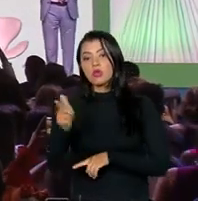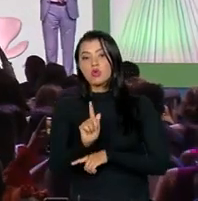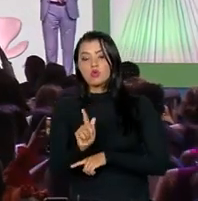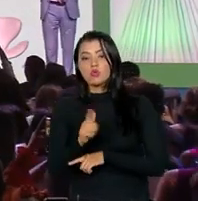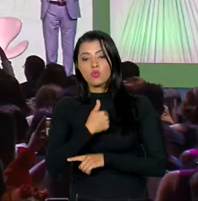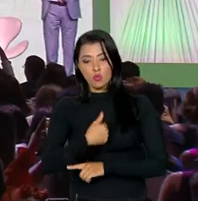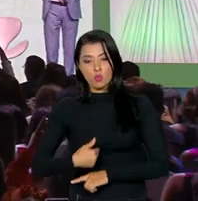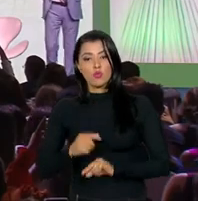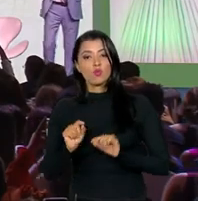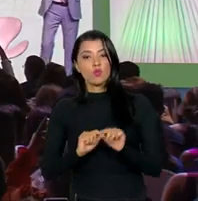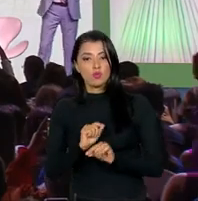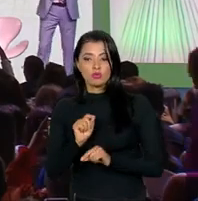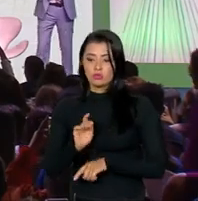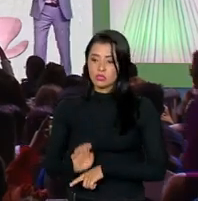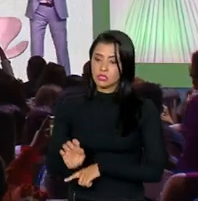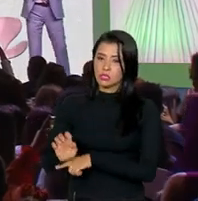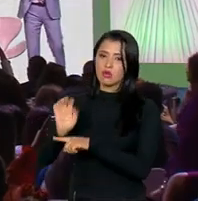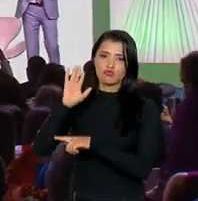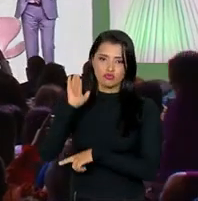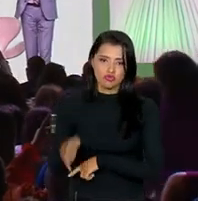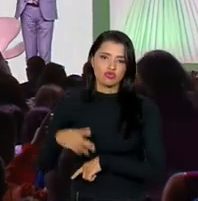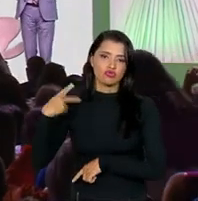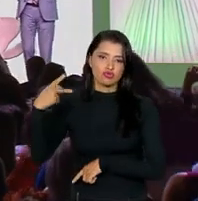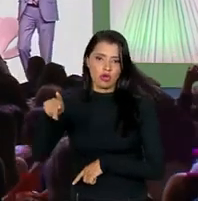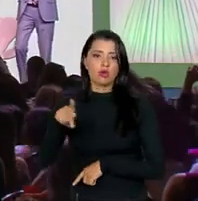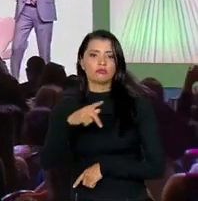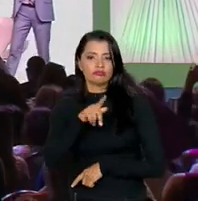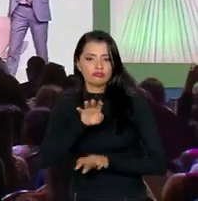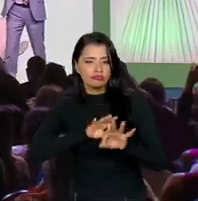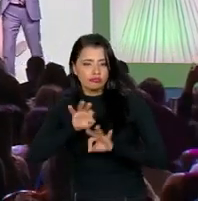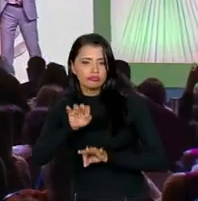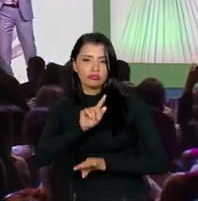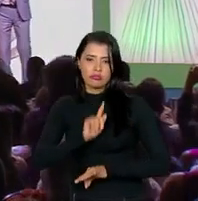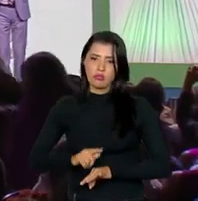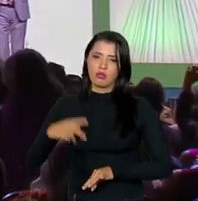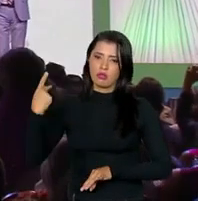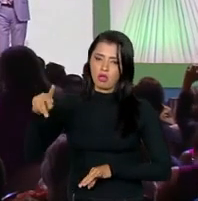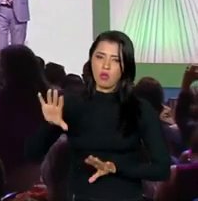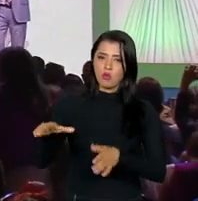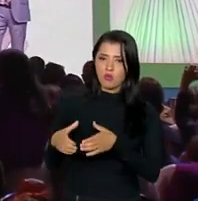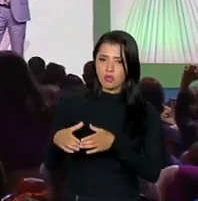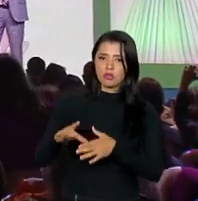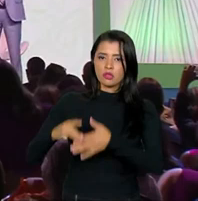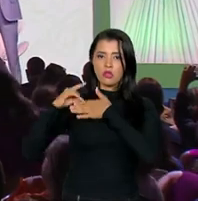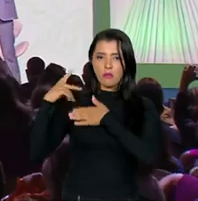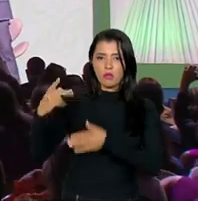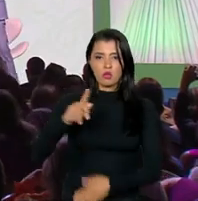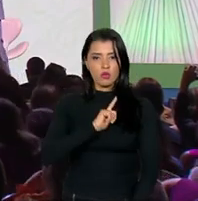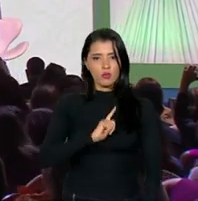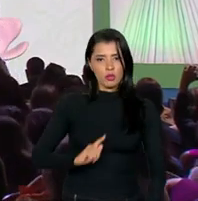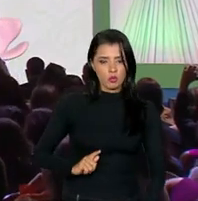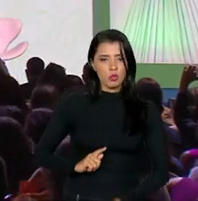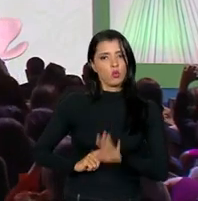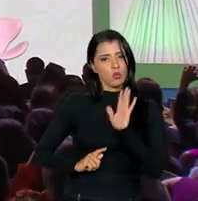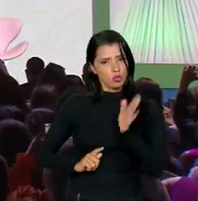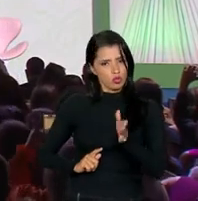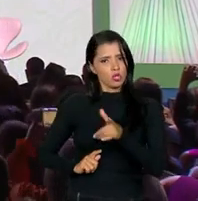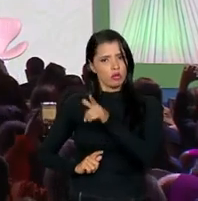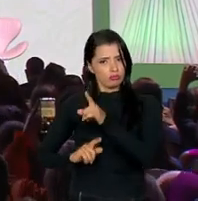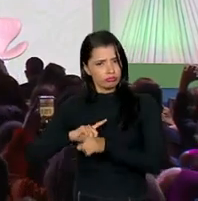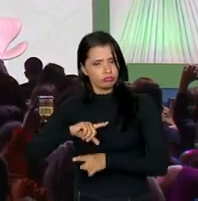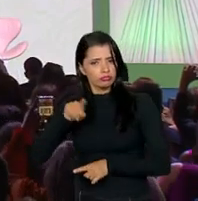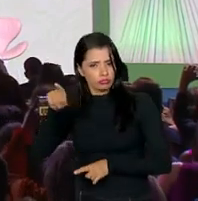governança. Os estados já têm sua governança, lá tem um comitê que é liderado pelo governador, pela governadora, onde